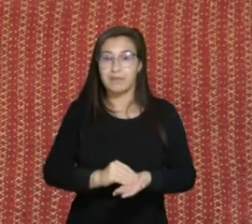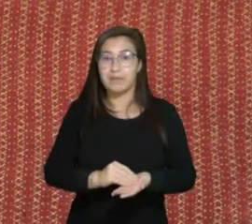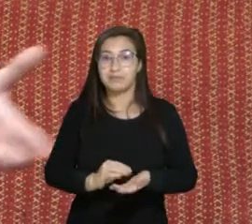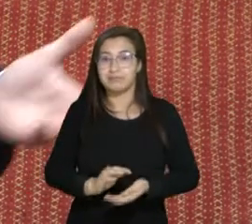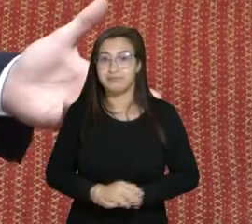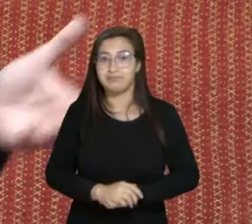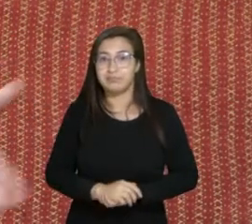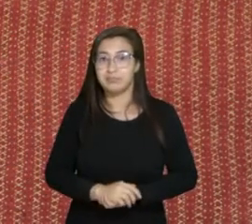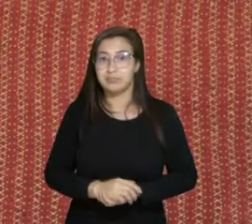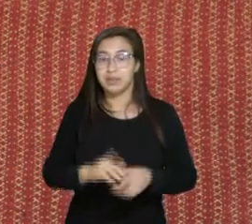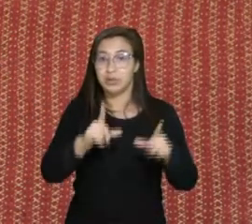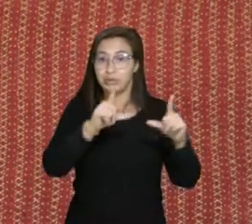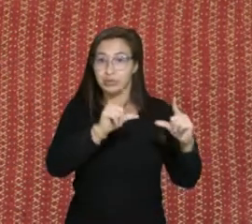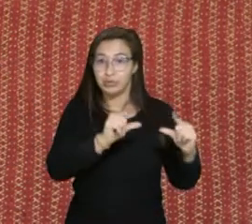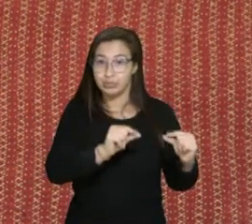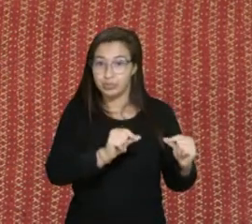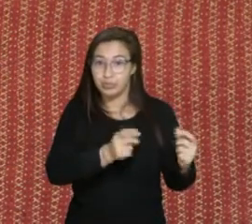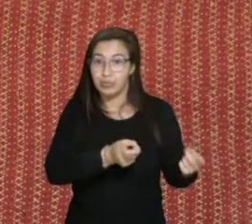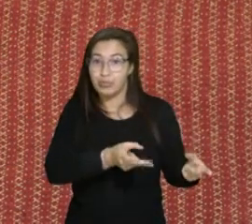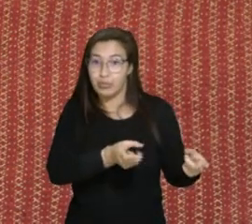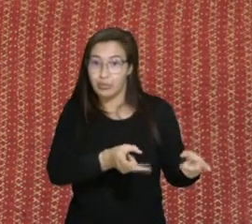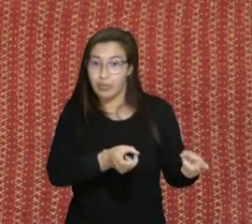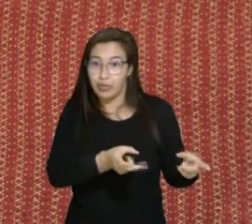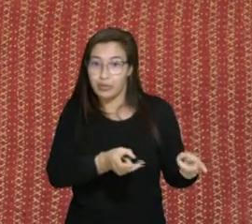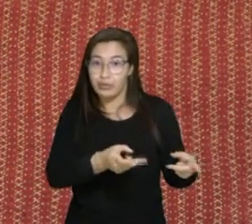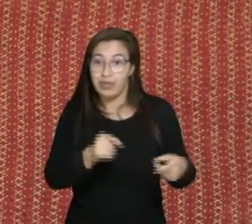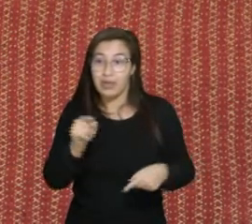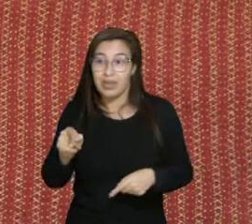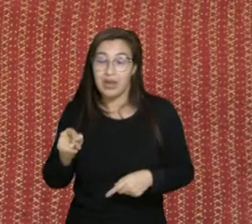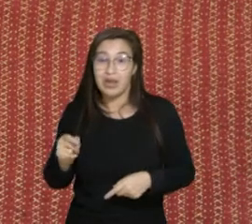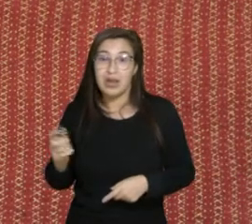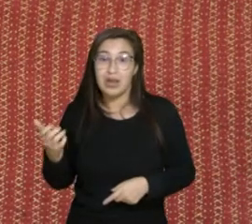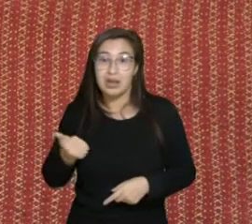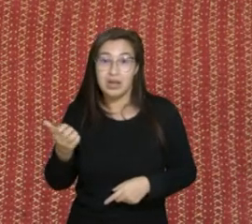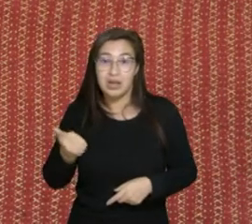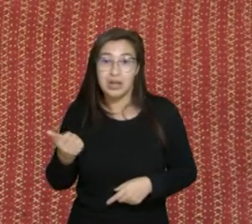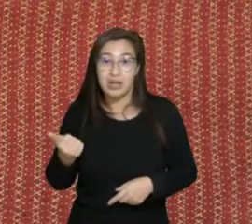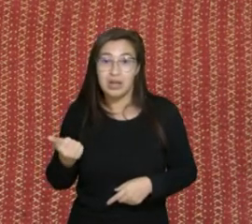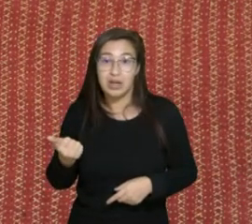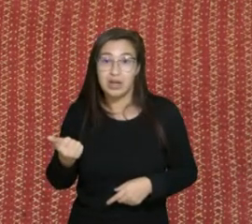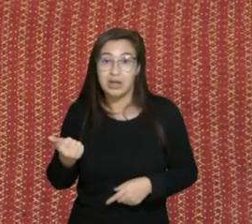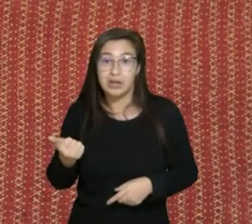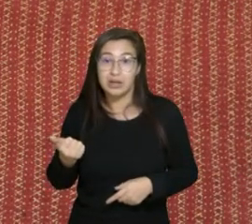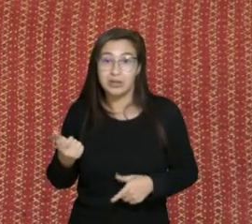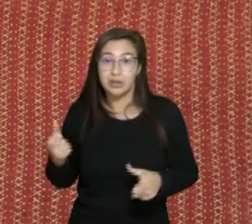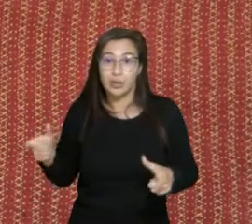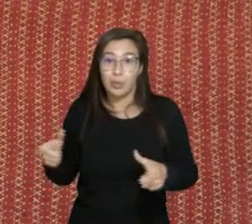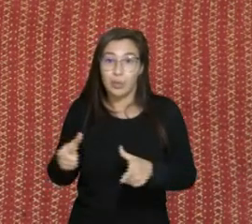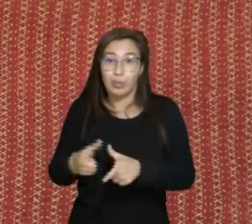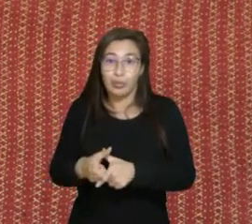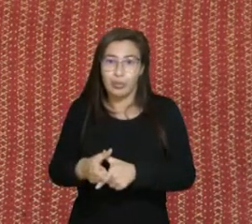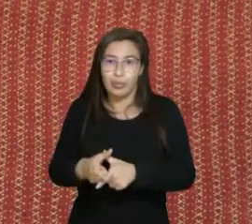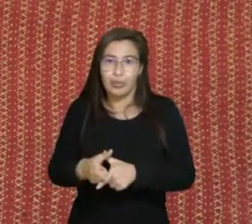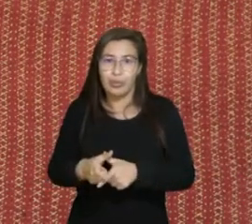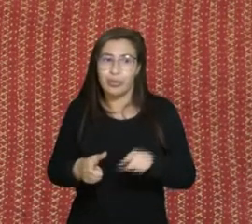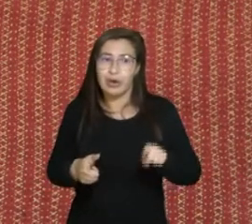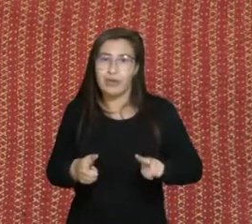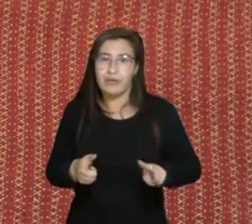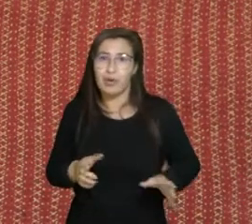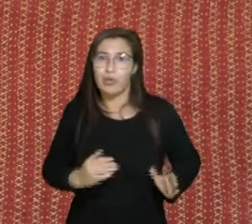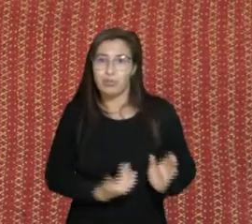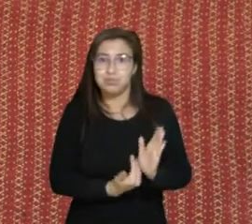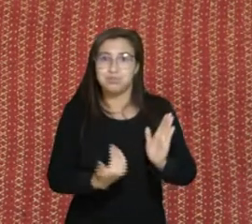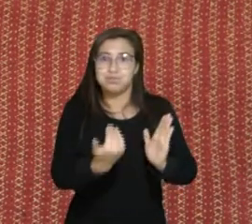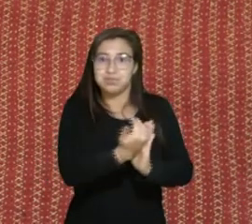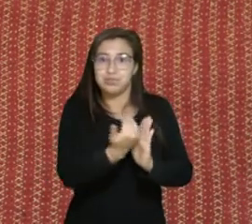aí comendo produto à venda o que acontece é que o preço sobe ou seja por conta de um arranjo tributário mal feito pelo